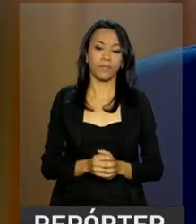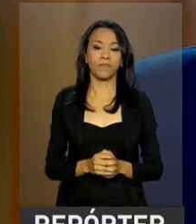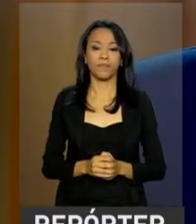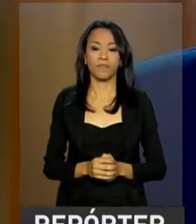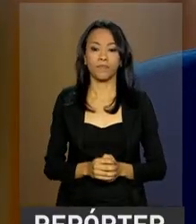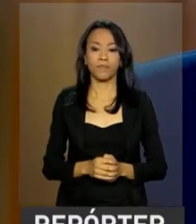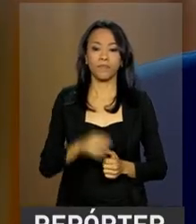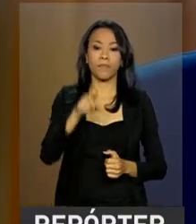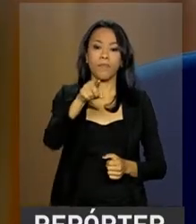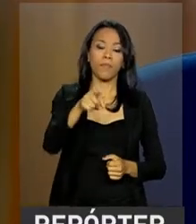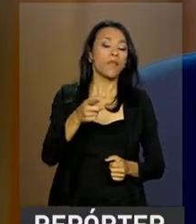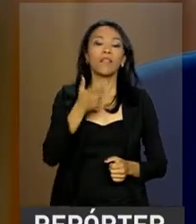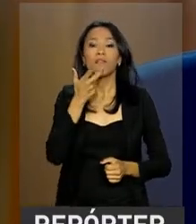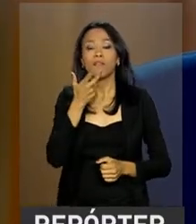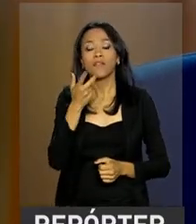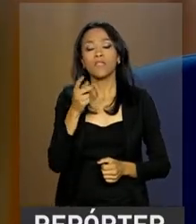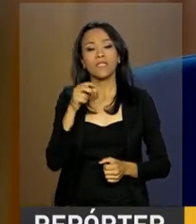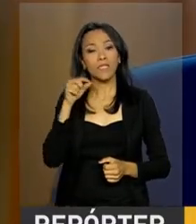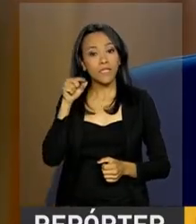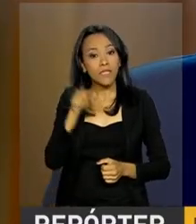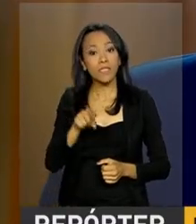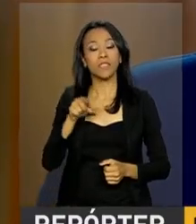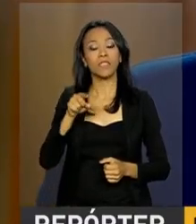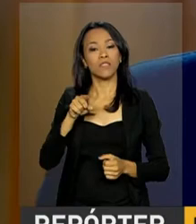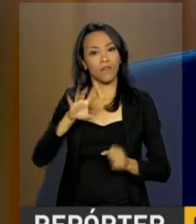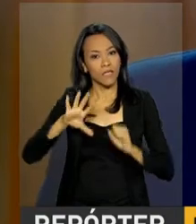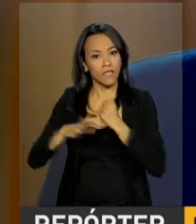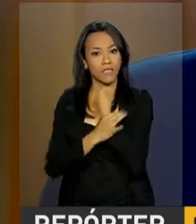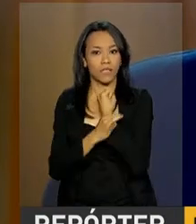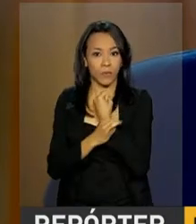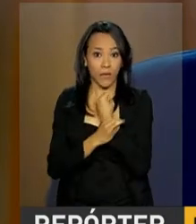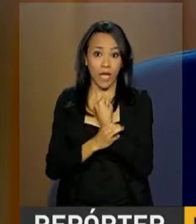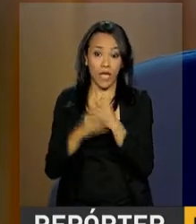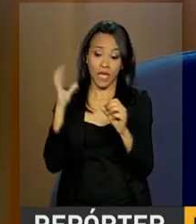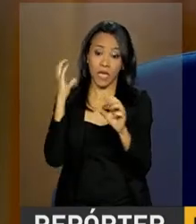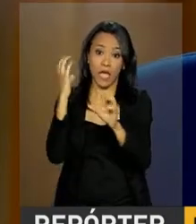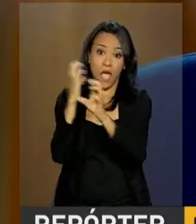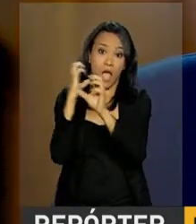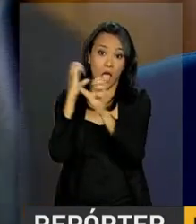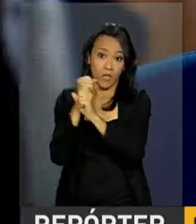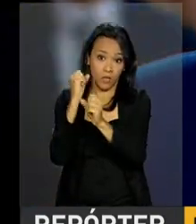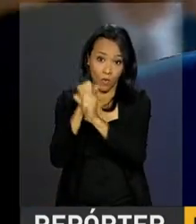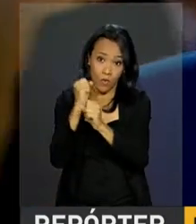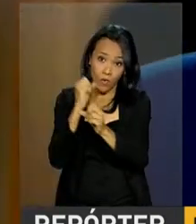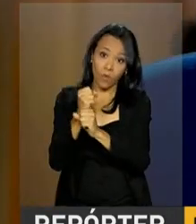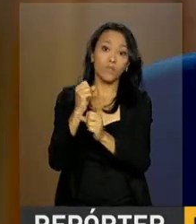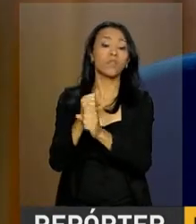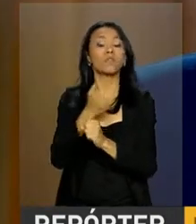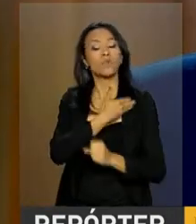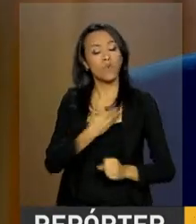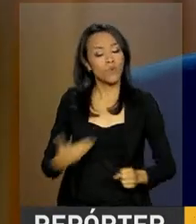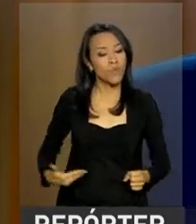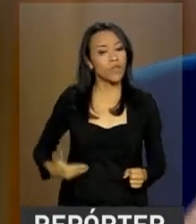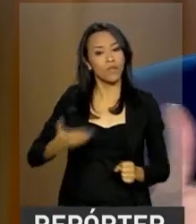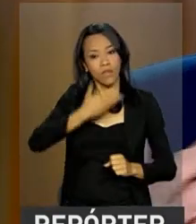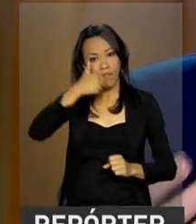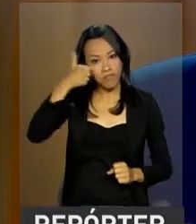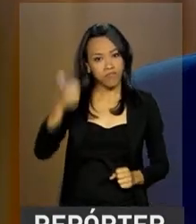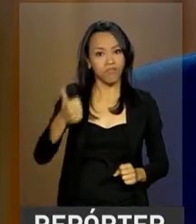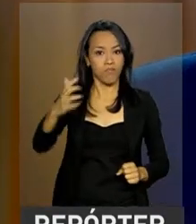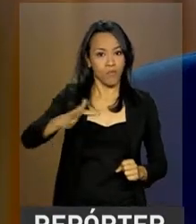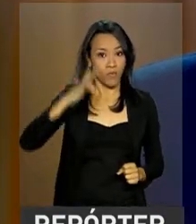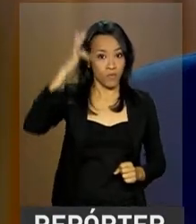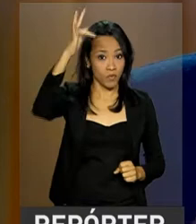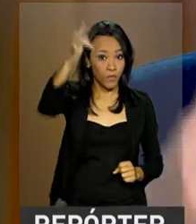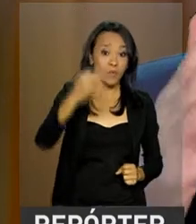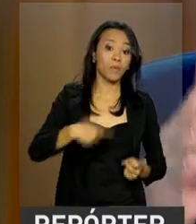isto vai garantir que as contas públicas estejam saudáveis no futuro que o estado brasileiro não